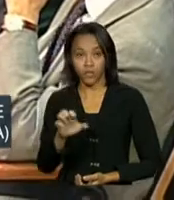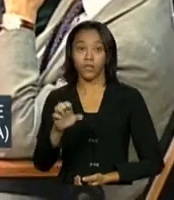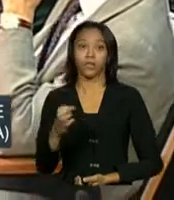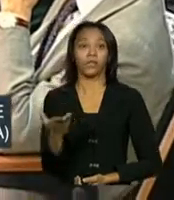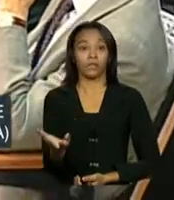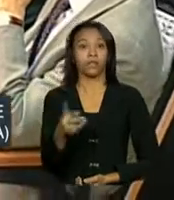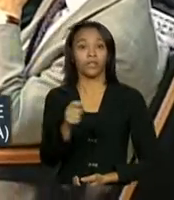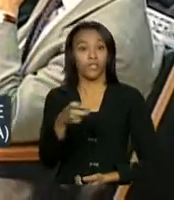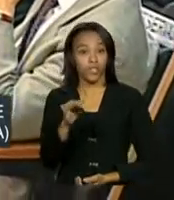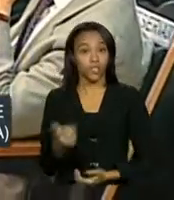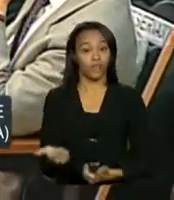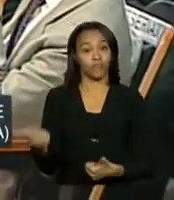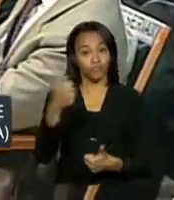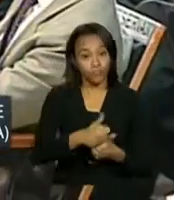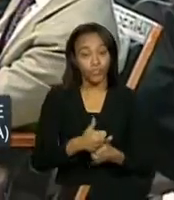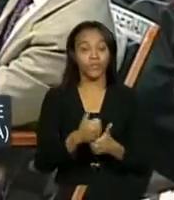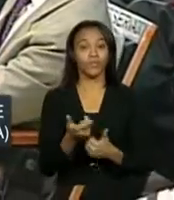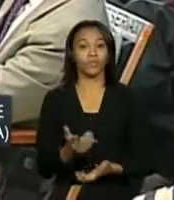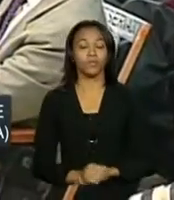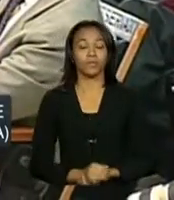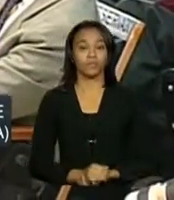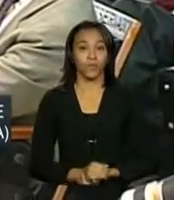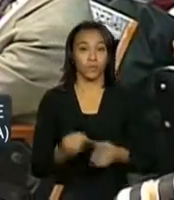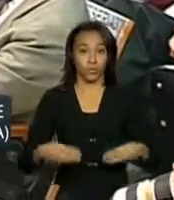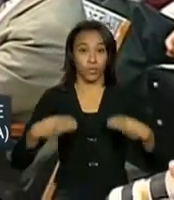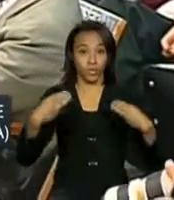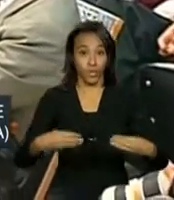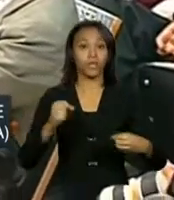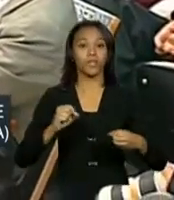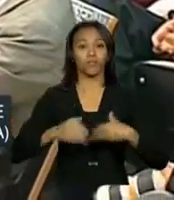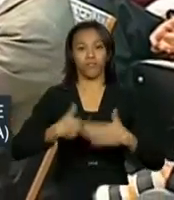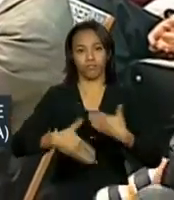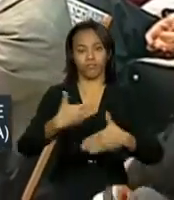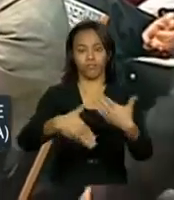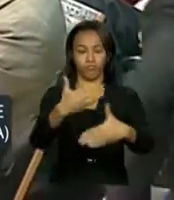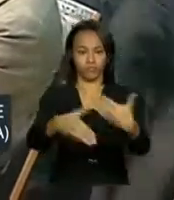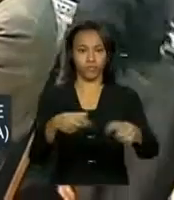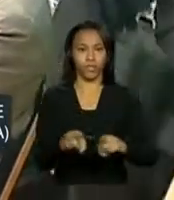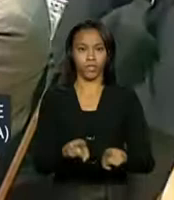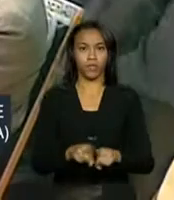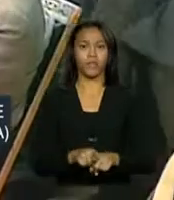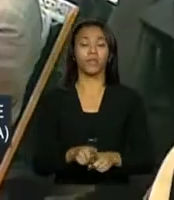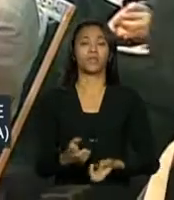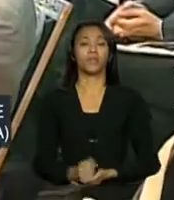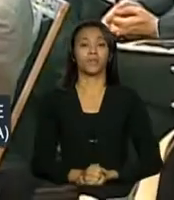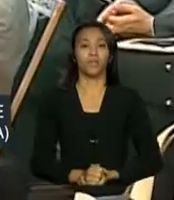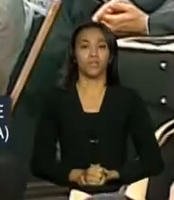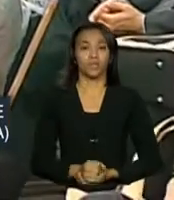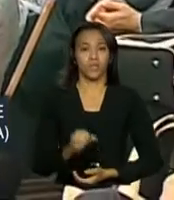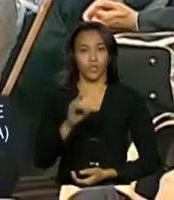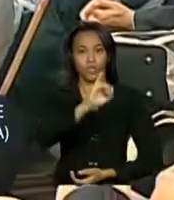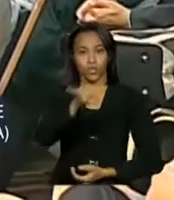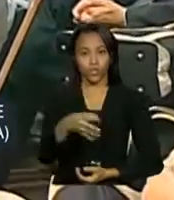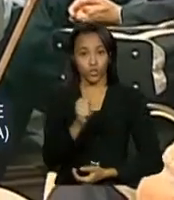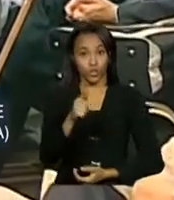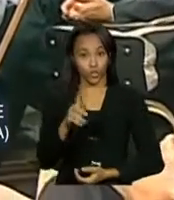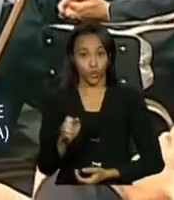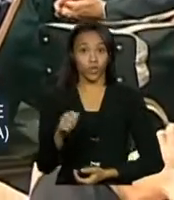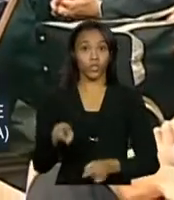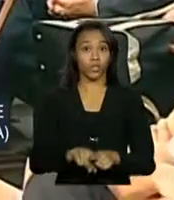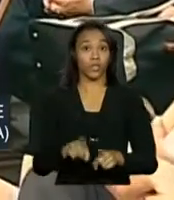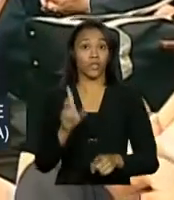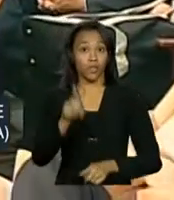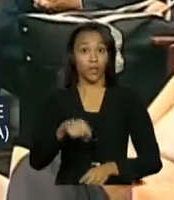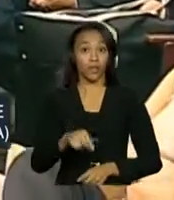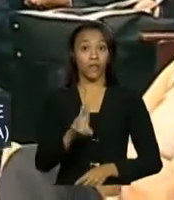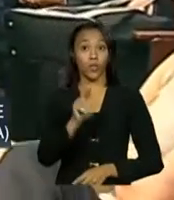exercício interino do Ministério do Desenvolvimento, Dr. Jorge Age sobrinho da Controladoria Geral